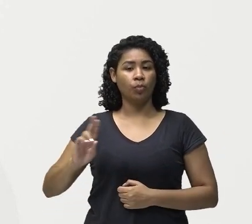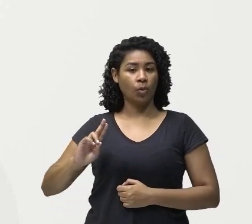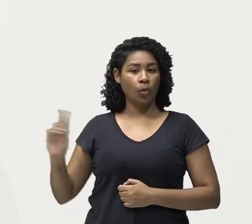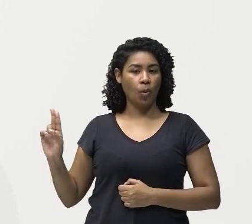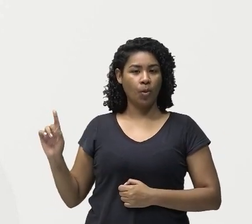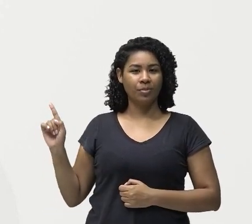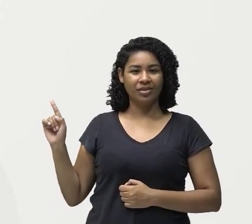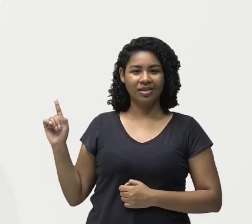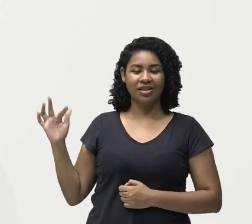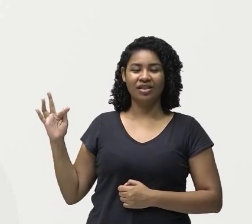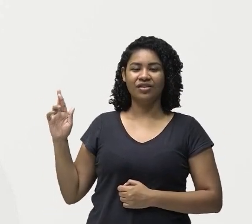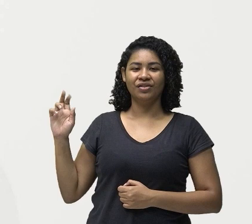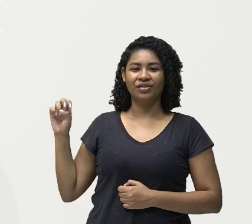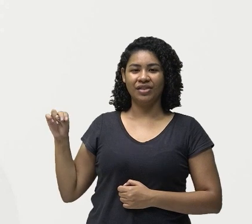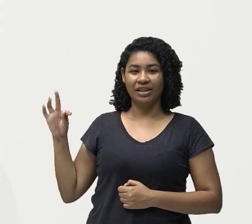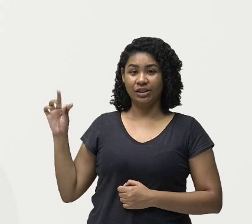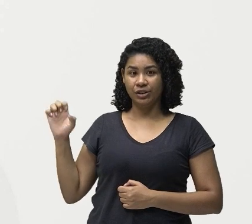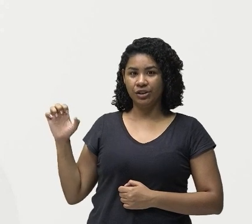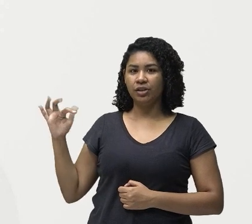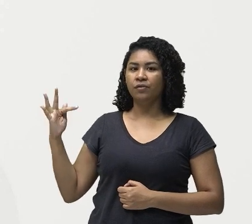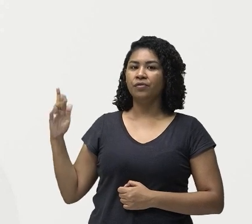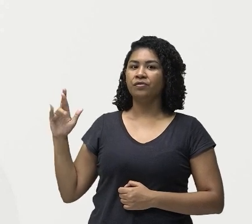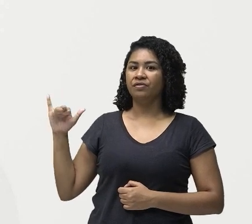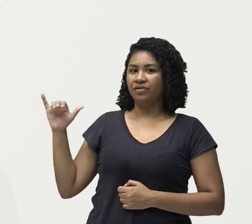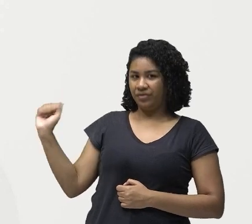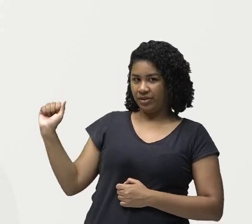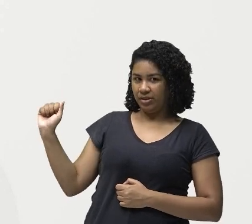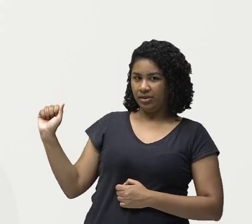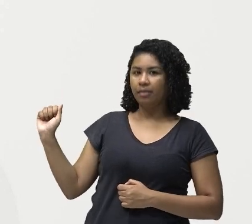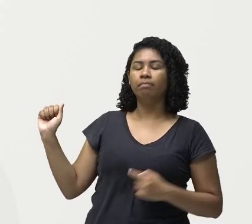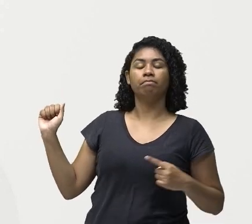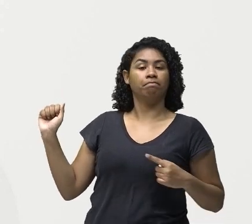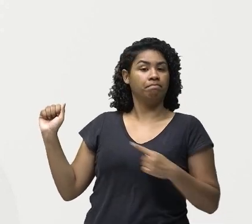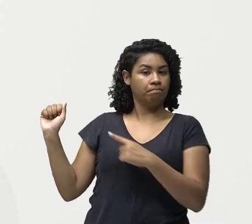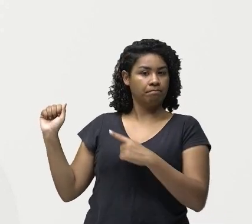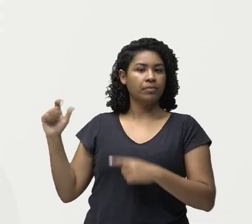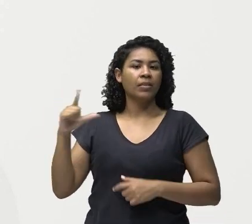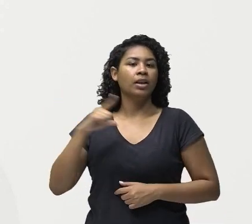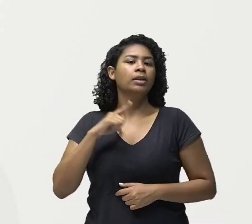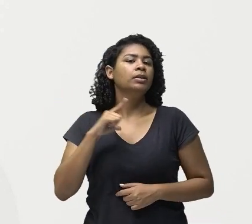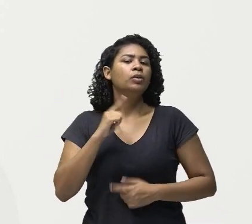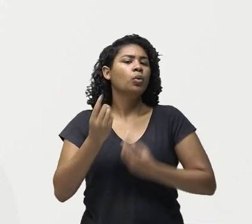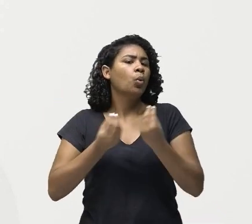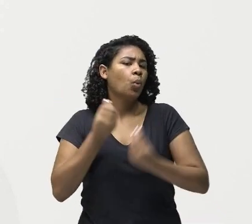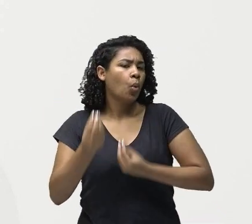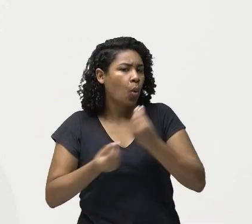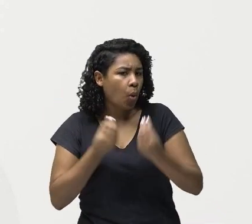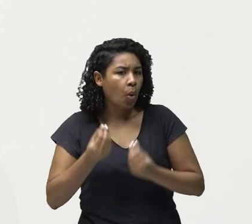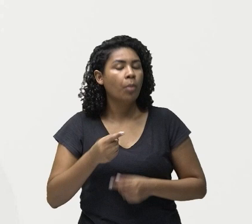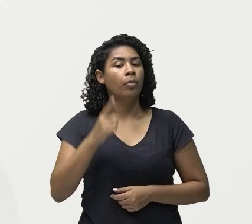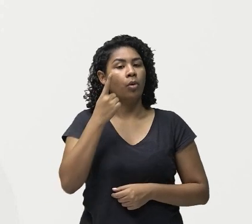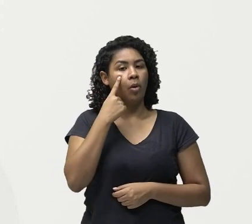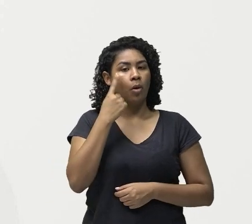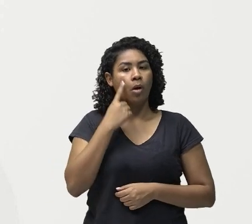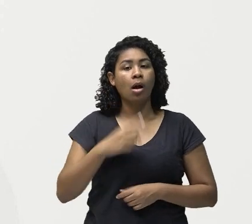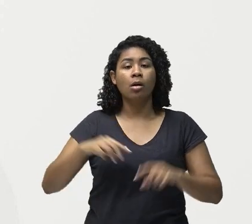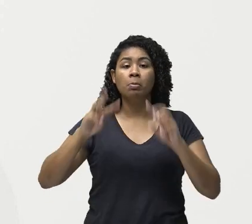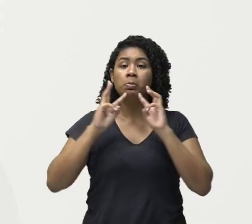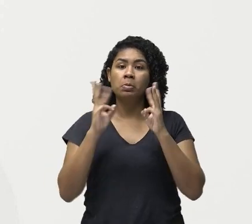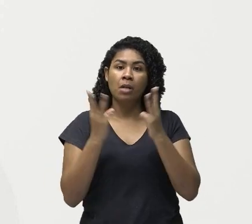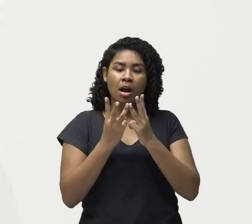a formação da frente fria. Forma-se uma frente fria quando uma massa de